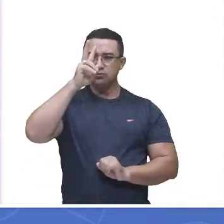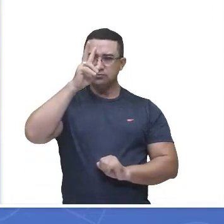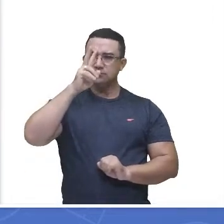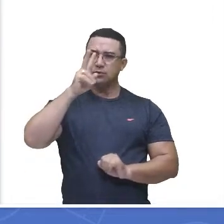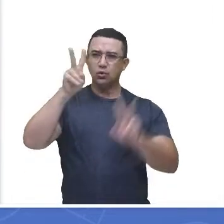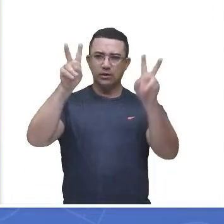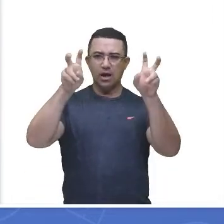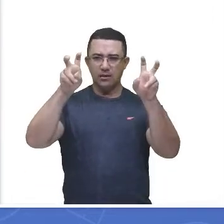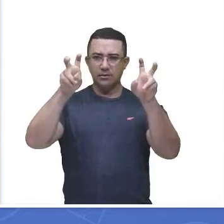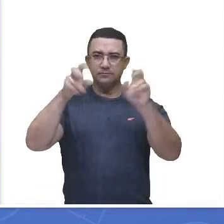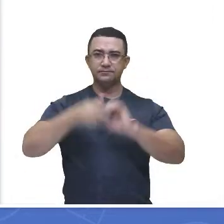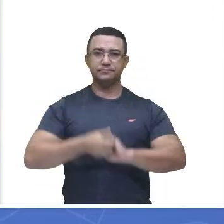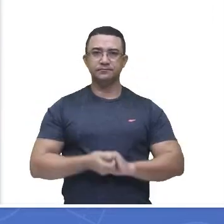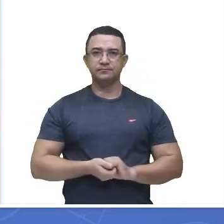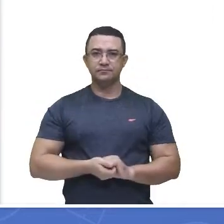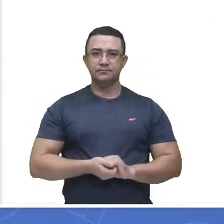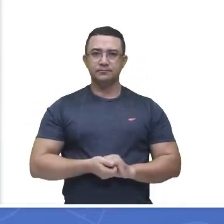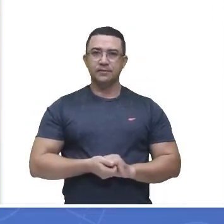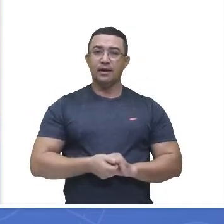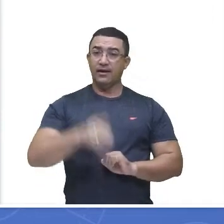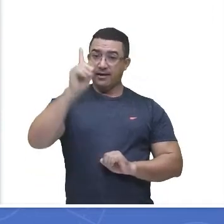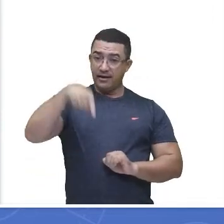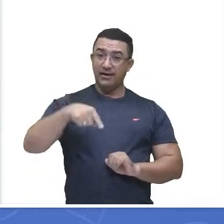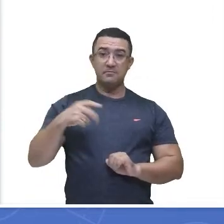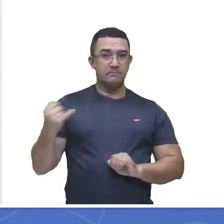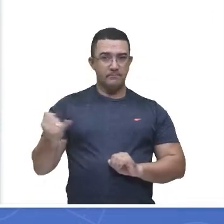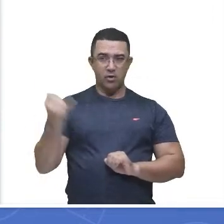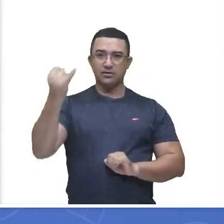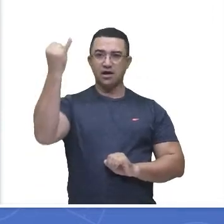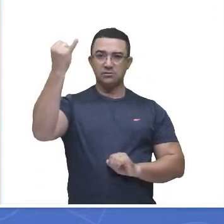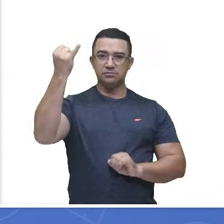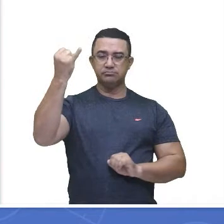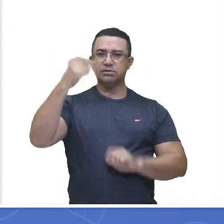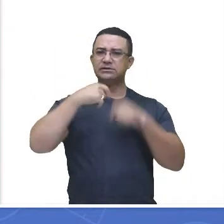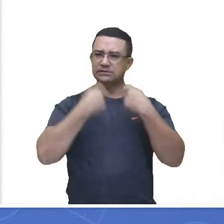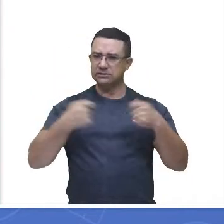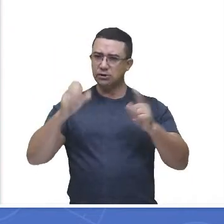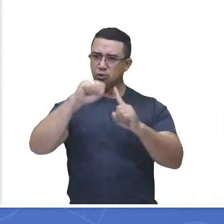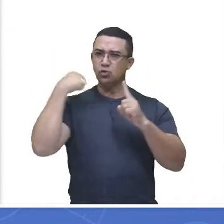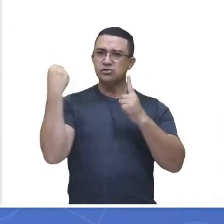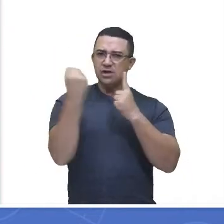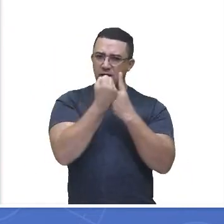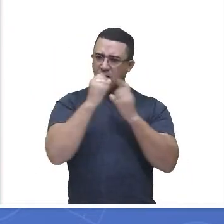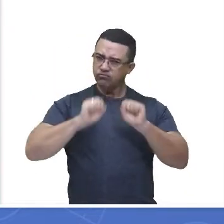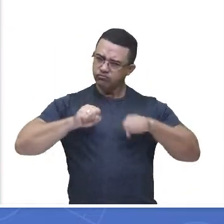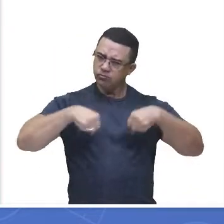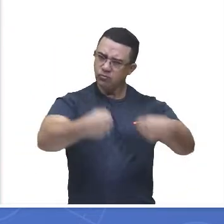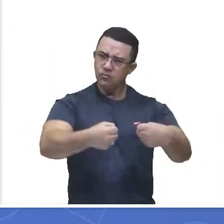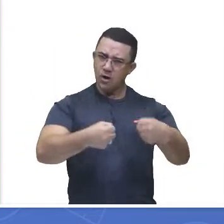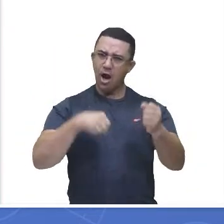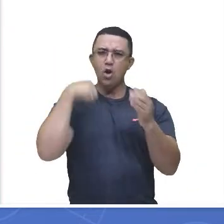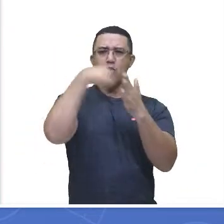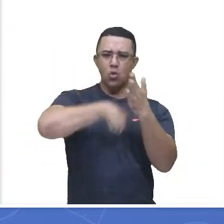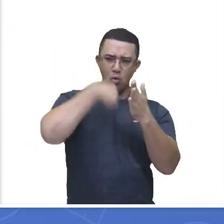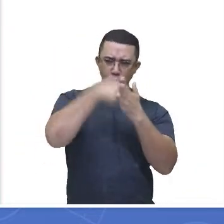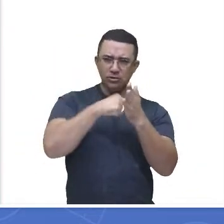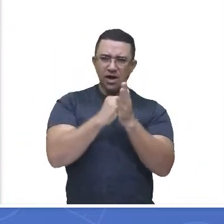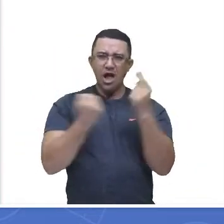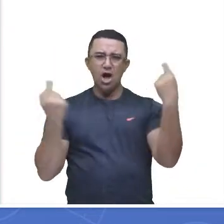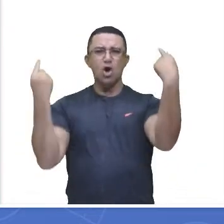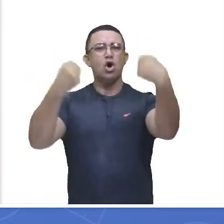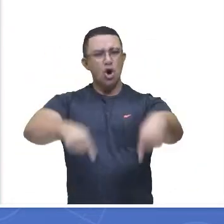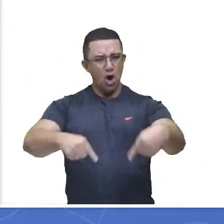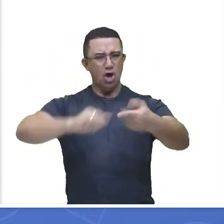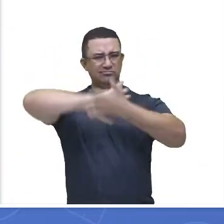Vejamos. É necessário que a sociedade se empenhe em la lucha contra o racismo,